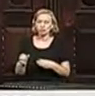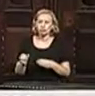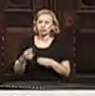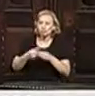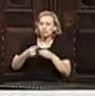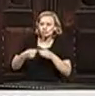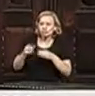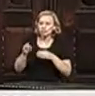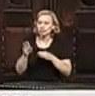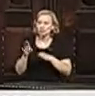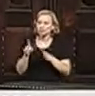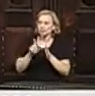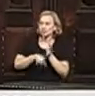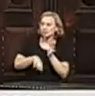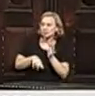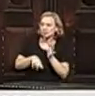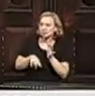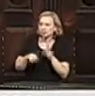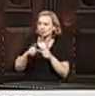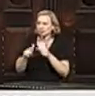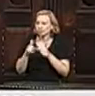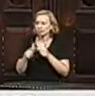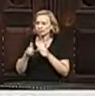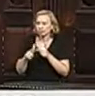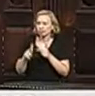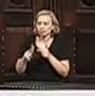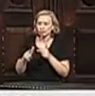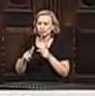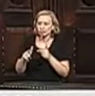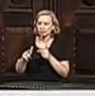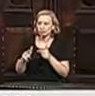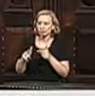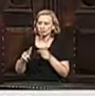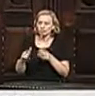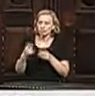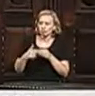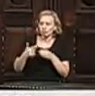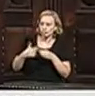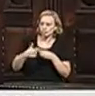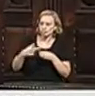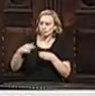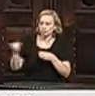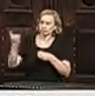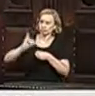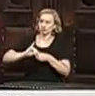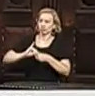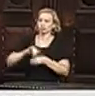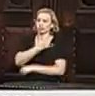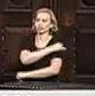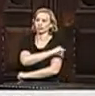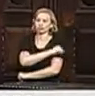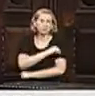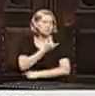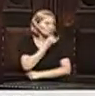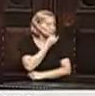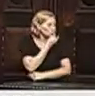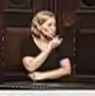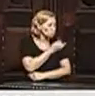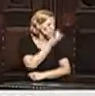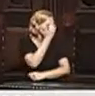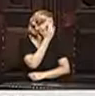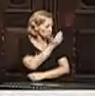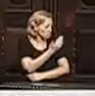crise é exatamente o município da capital. Muito obrigado, senhora presidente, e desculpe-me pelo